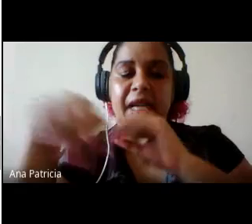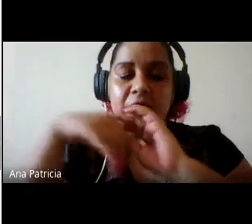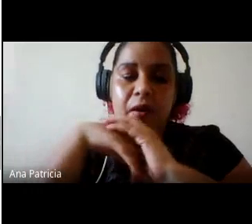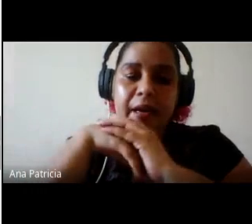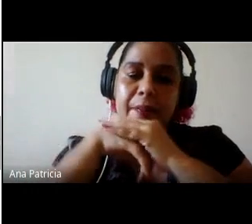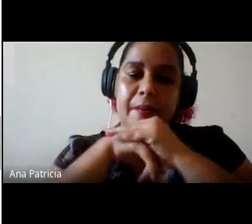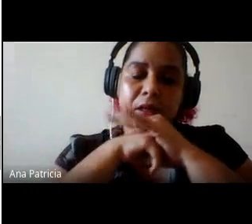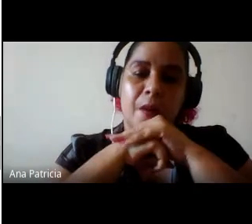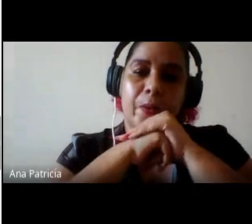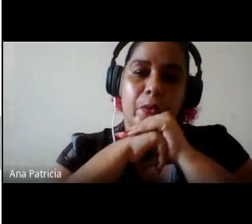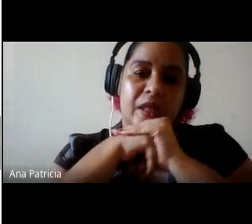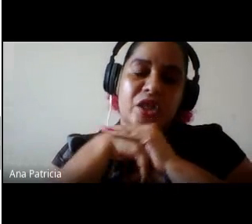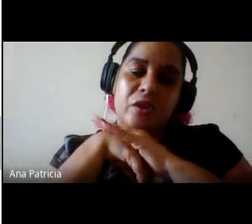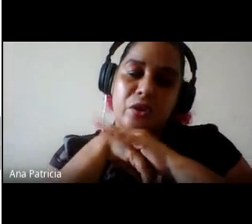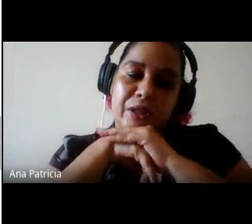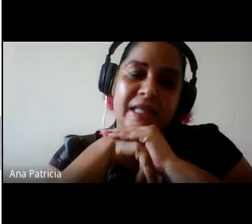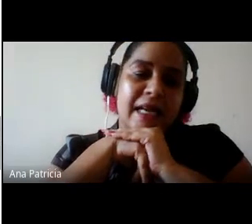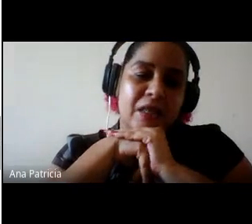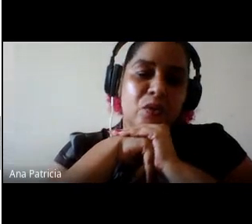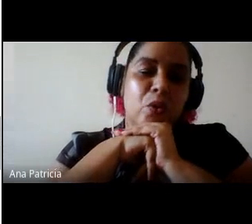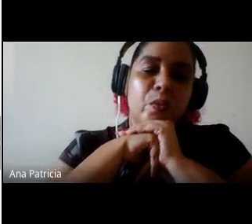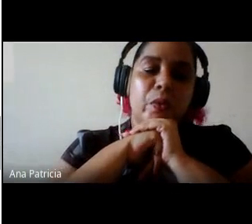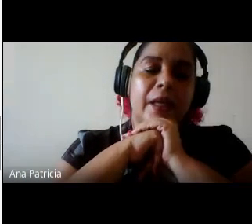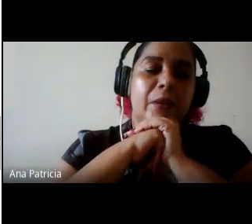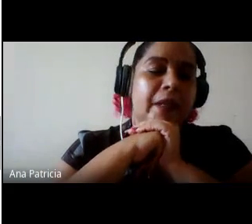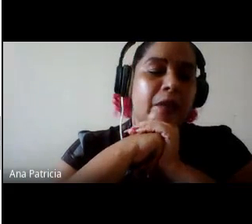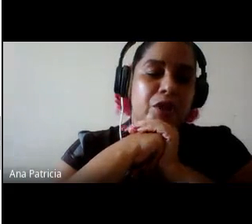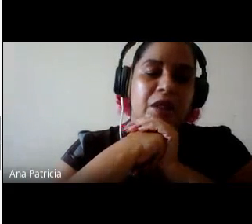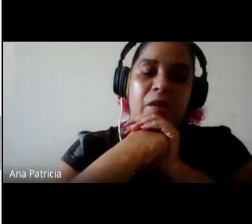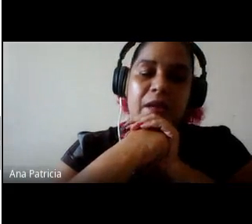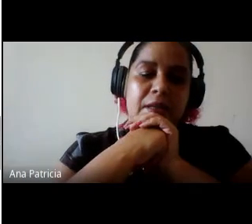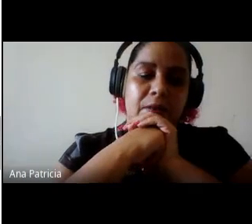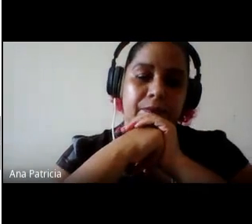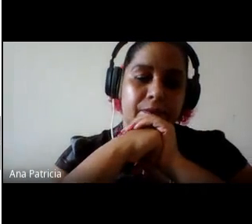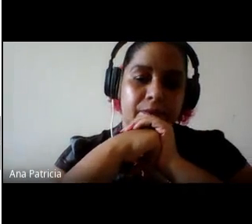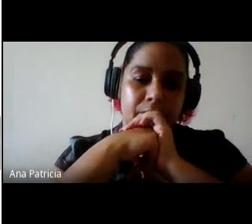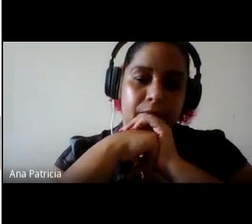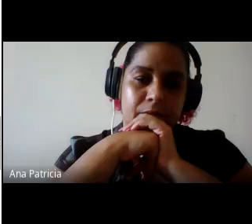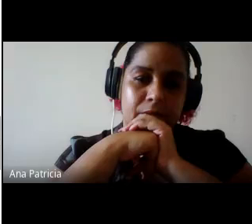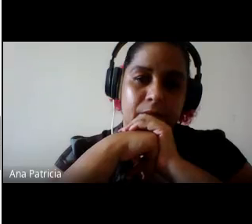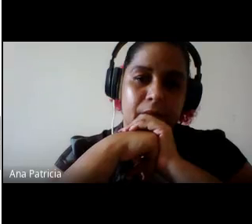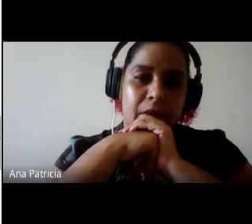outra área, coloca aí para mim só por uma questão de curiosidade. Todo mundo é da pedagogia da educação.